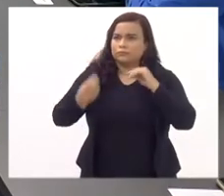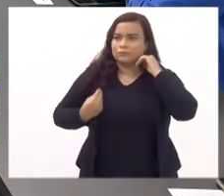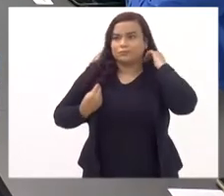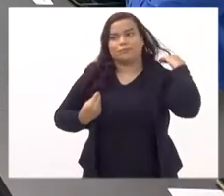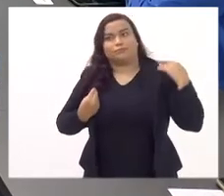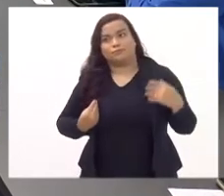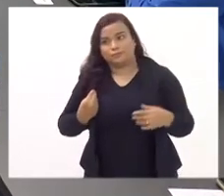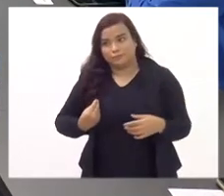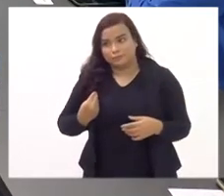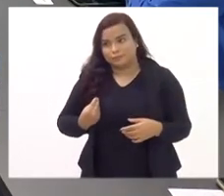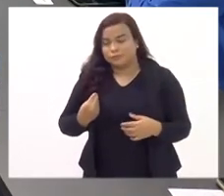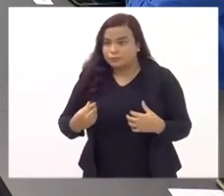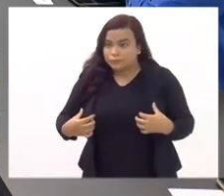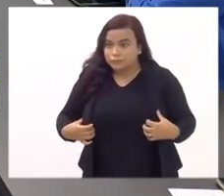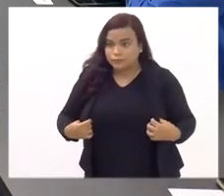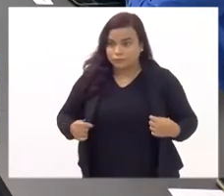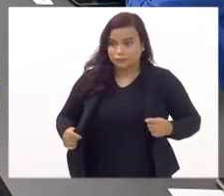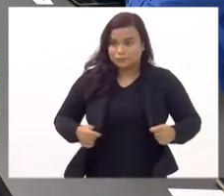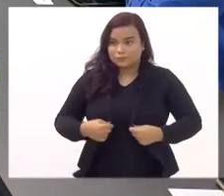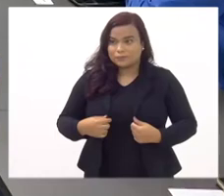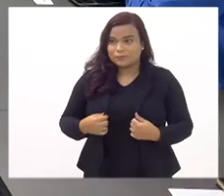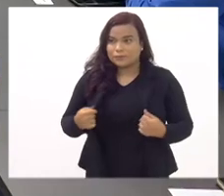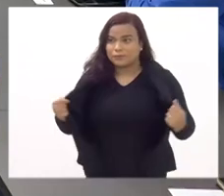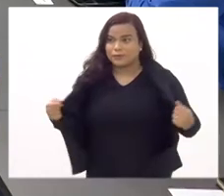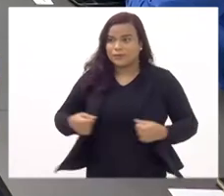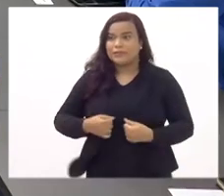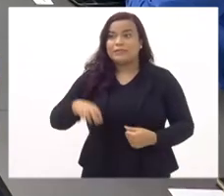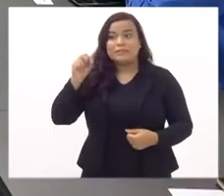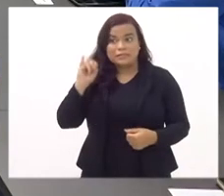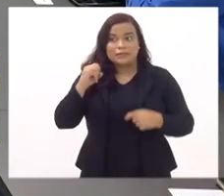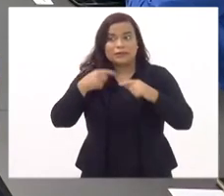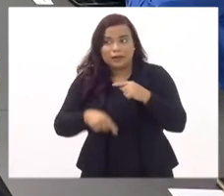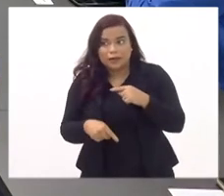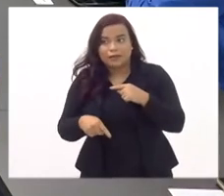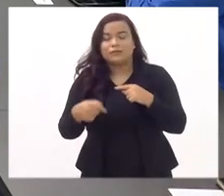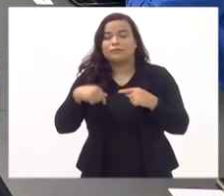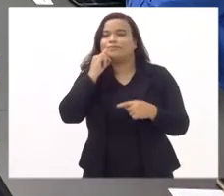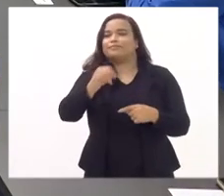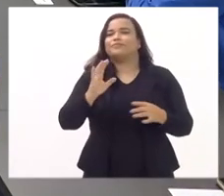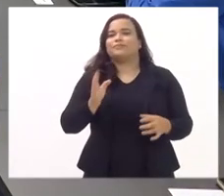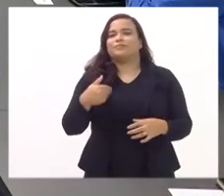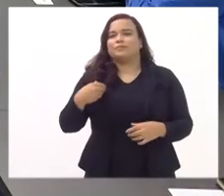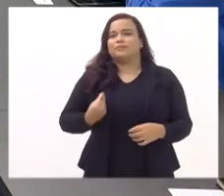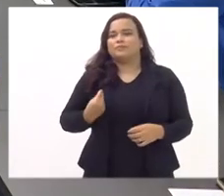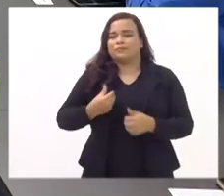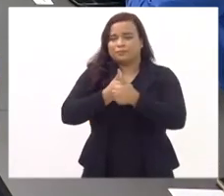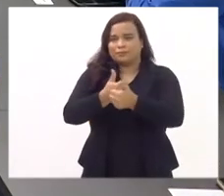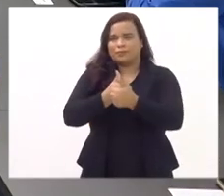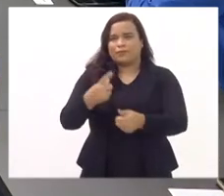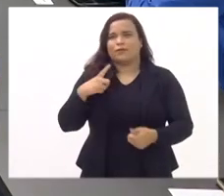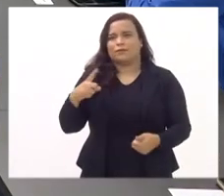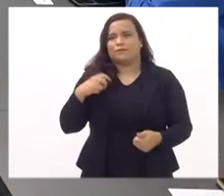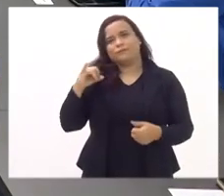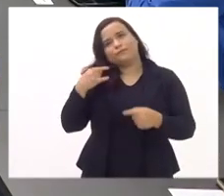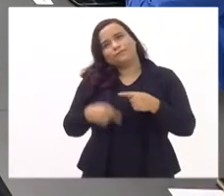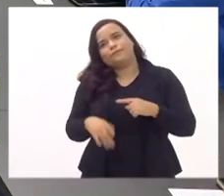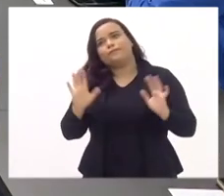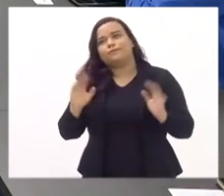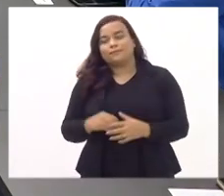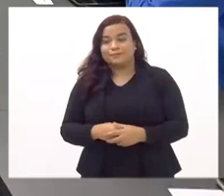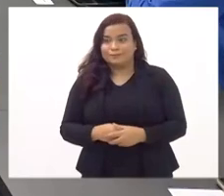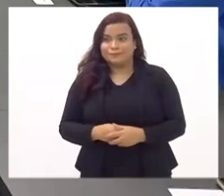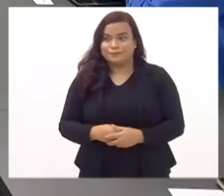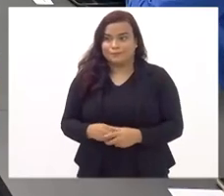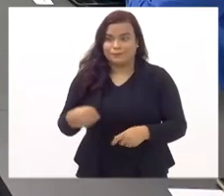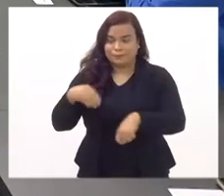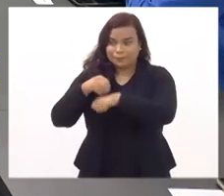Paula. Caso caia, eu já deixei o recado aí, mas eu posso falar, sim. Obrigado. Estou aqui, estou acompanhando. Então, caso eu caia. Eu passo a palavra